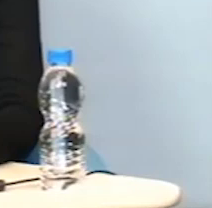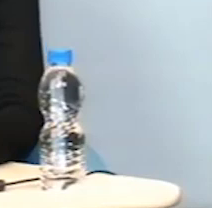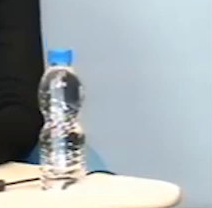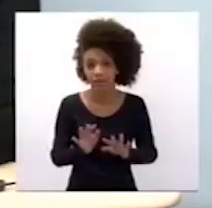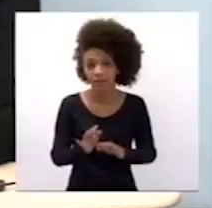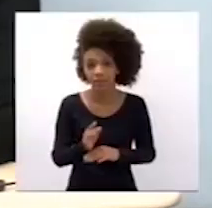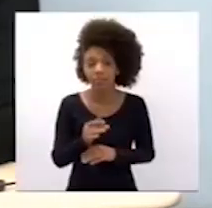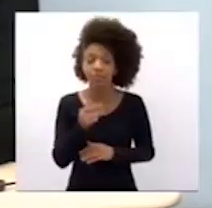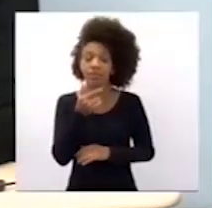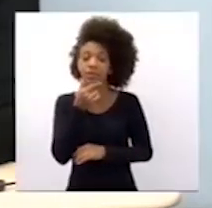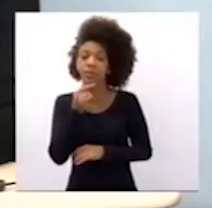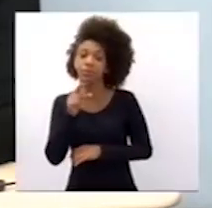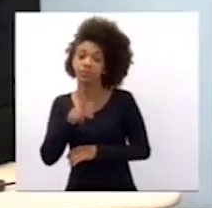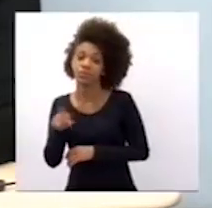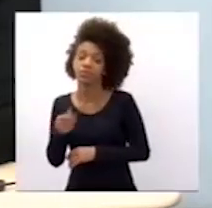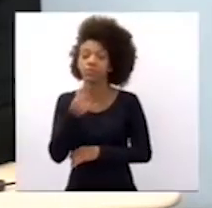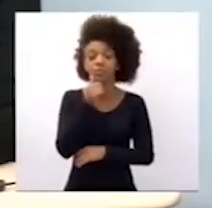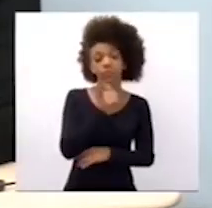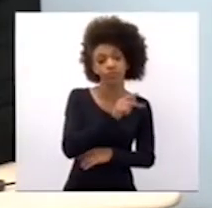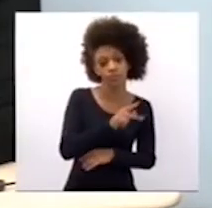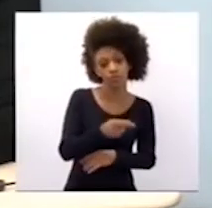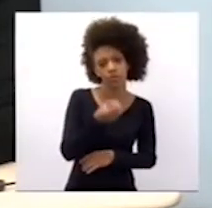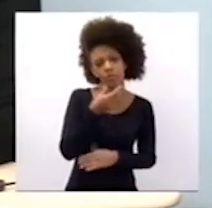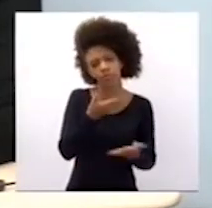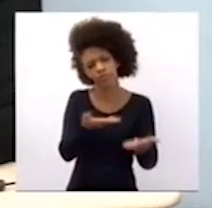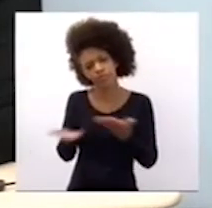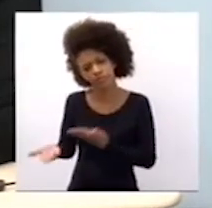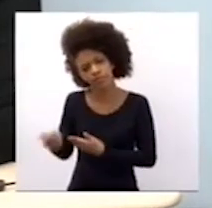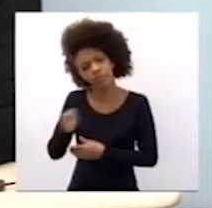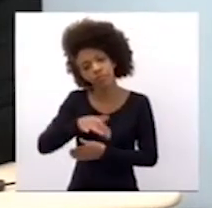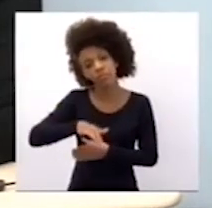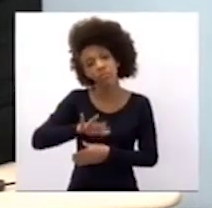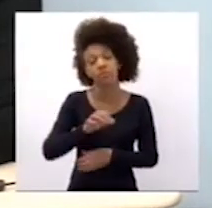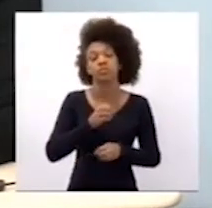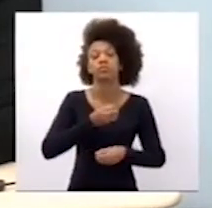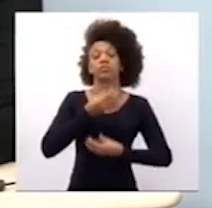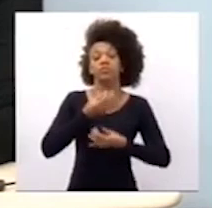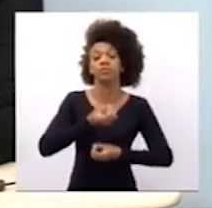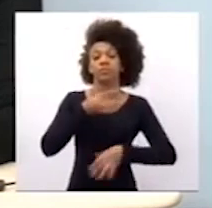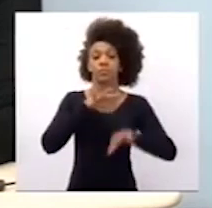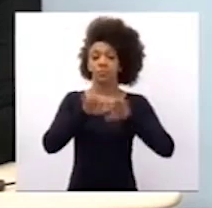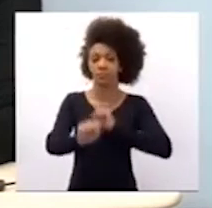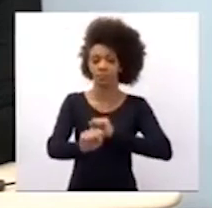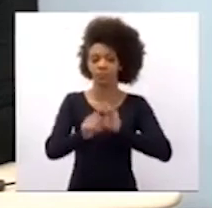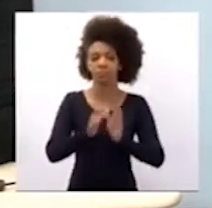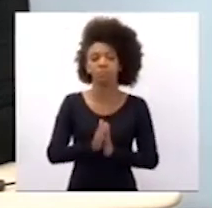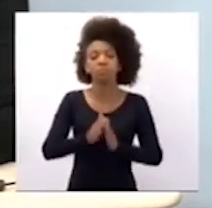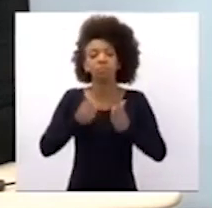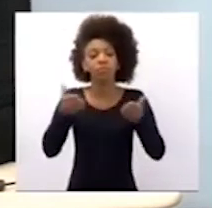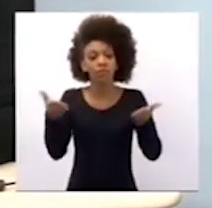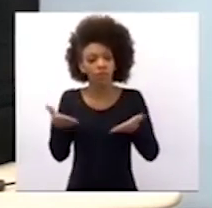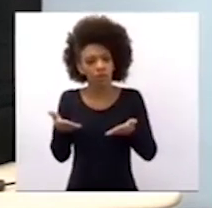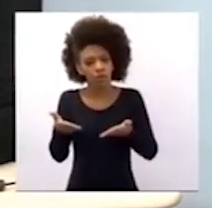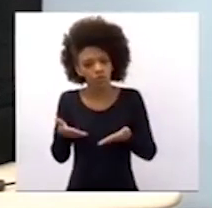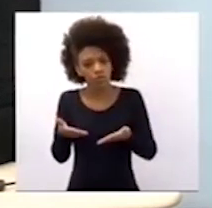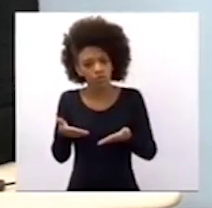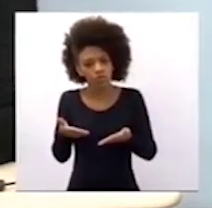Olá, professor e professora, sejam todos bem-vindos ao nosso espaço de formação. Hoje nós